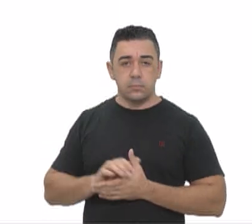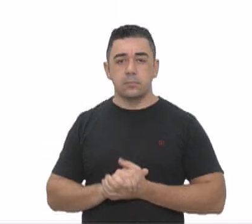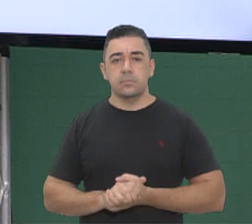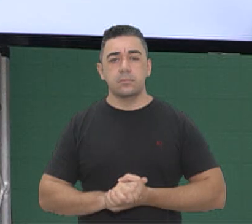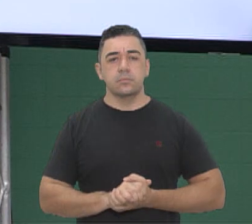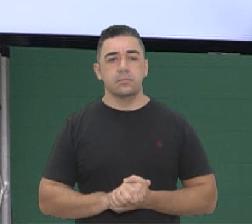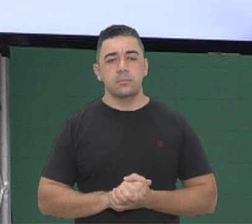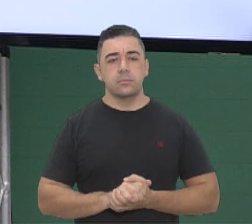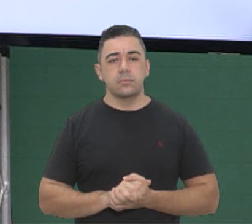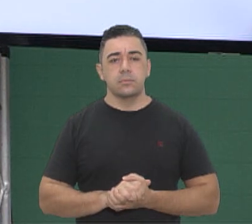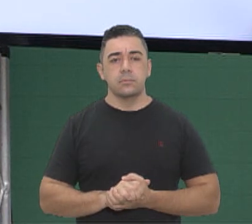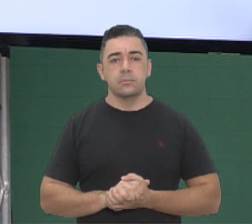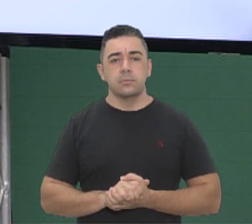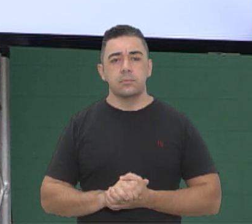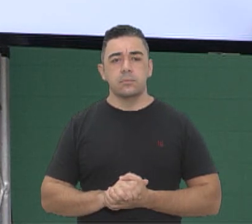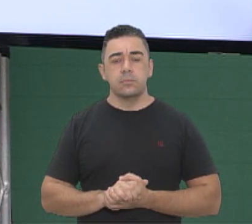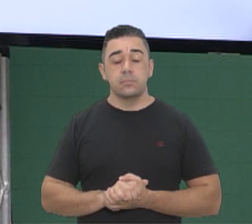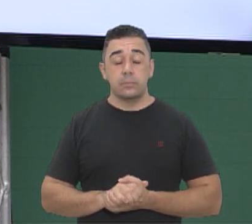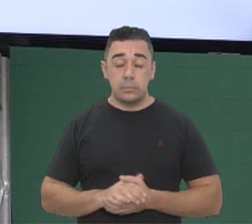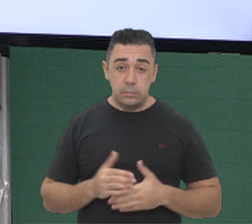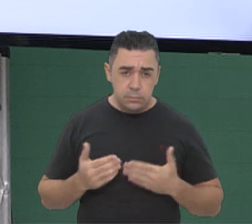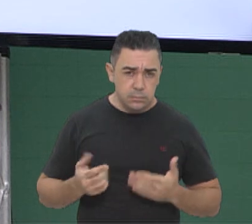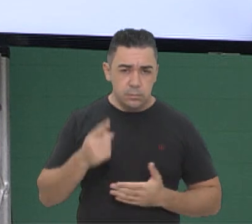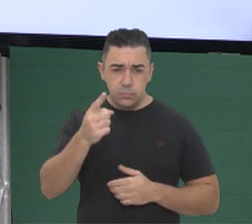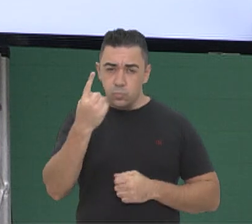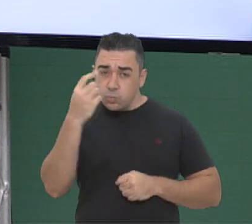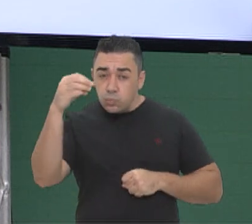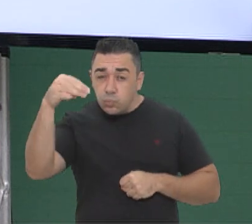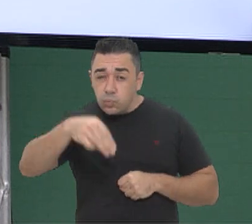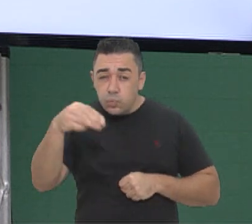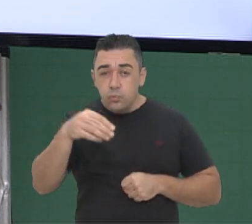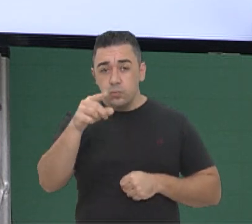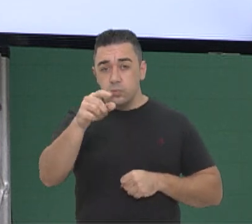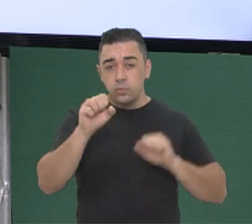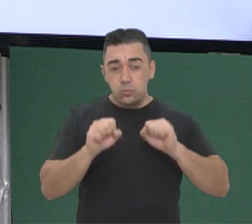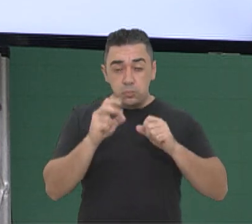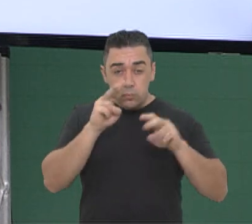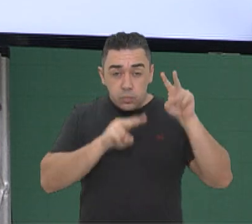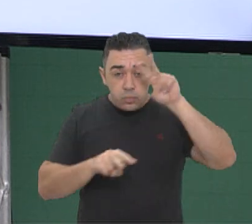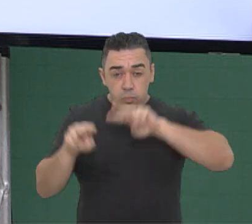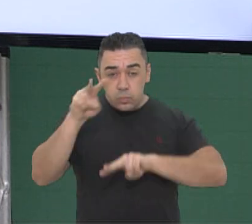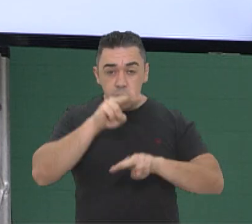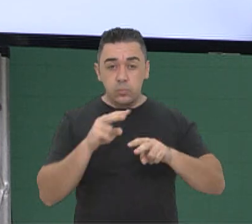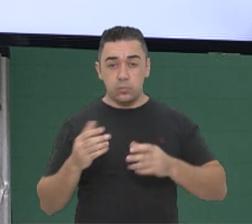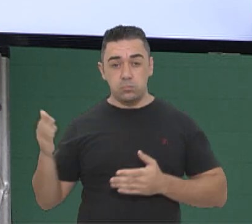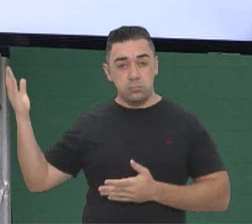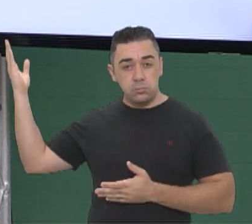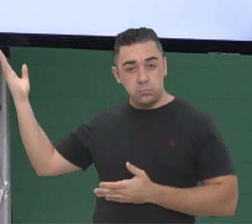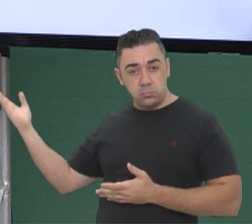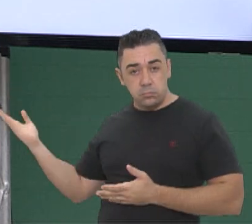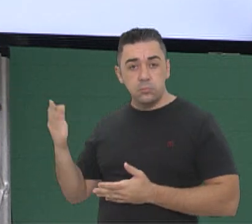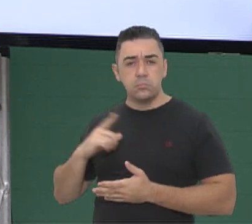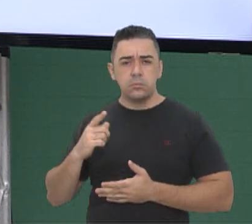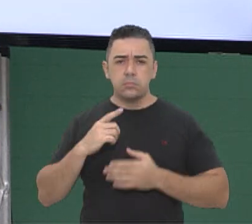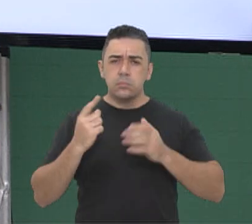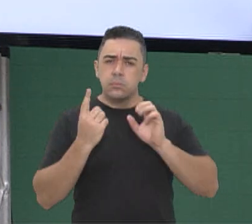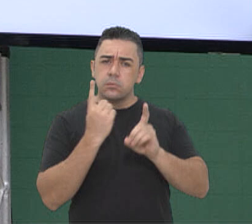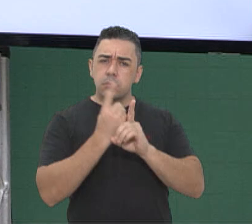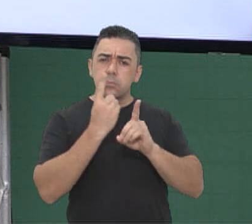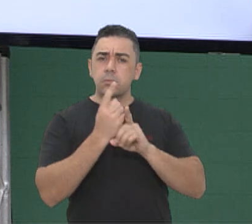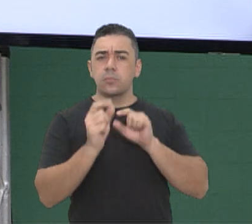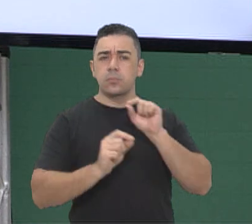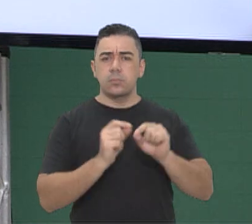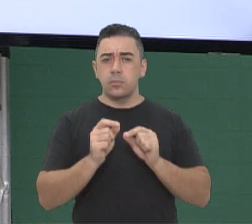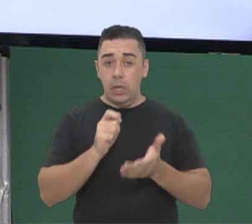Quem nos vai a governar? Então, um minutinho para que vocês possam observar essas duas manchetes e